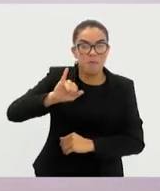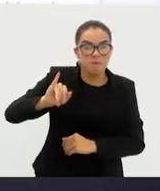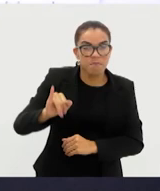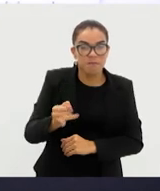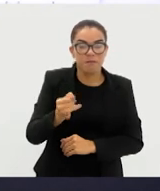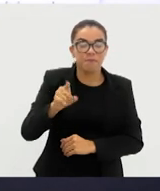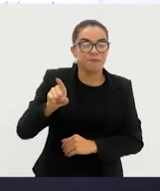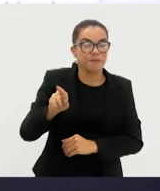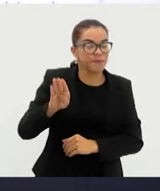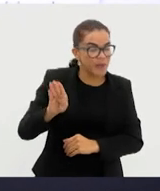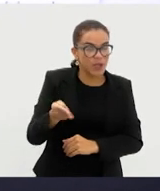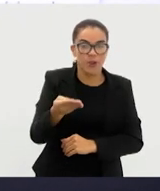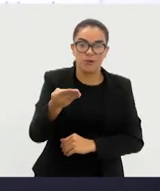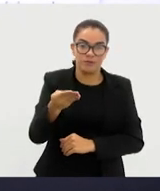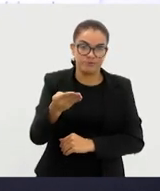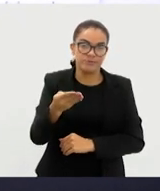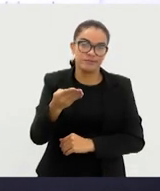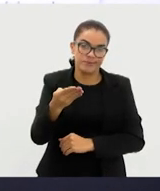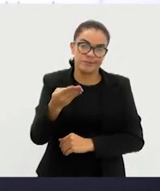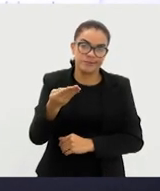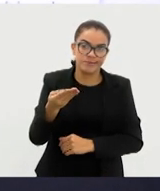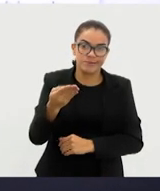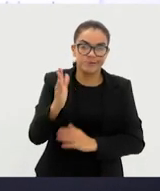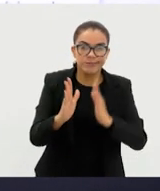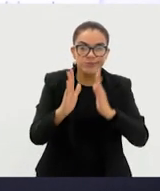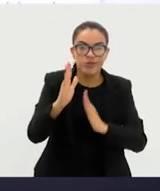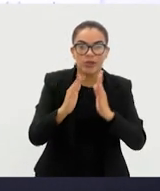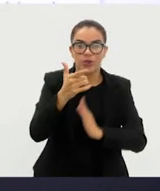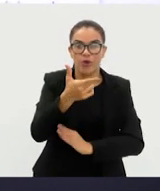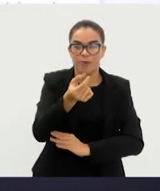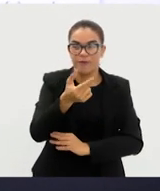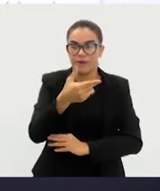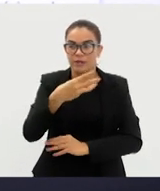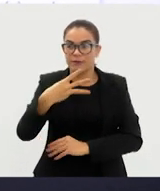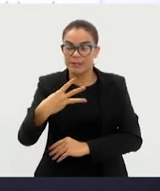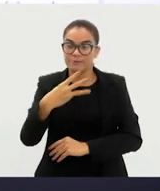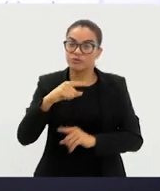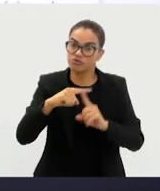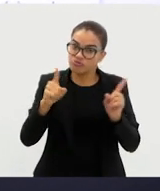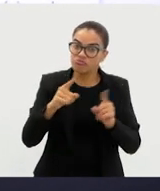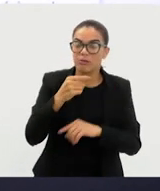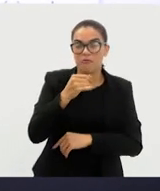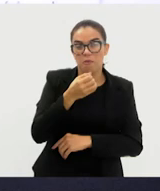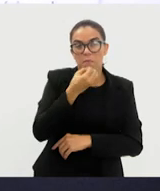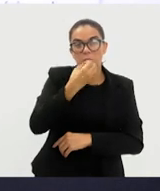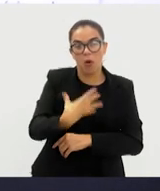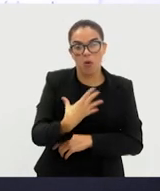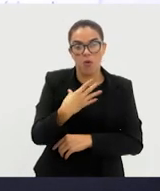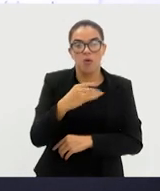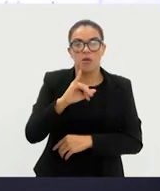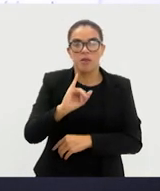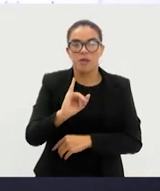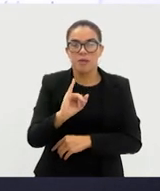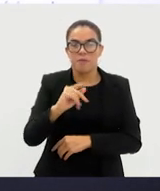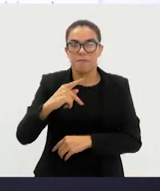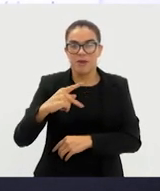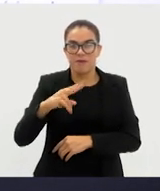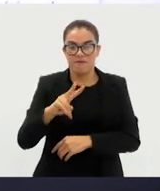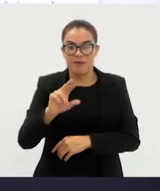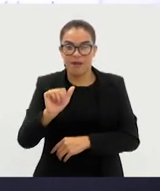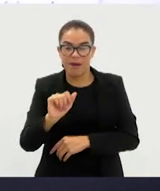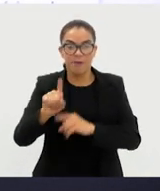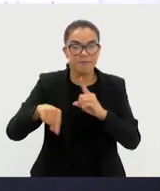de reais no exercício. Fomos impulsionados aqui para um bom resultado em termos de IPVA e imposto de